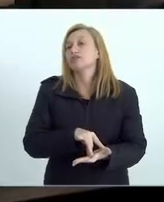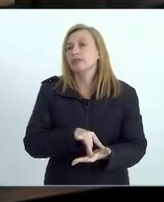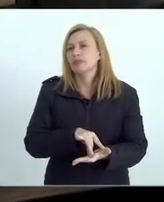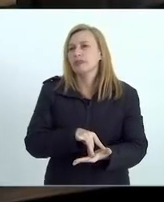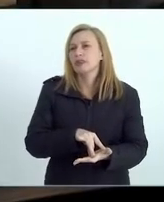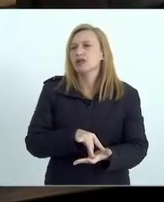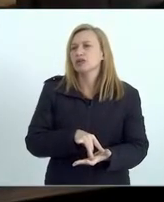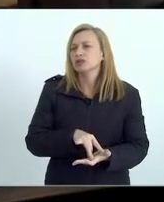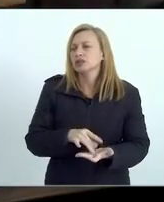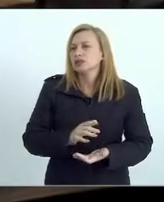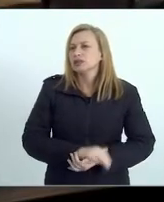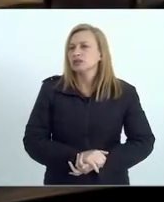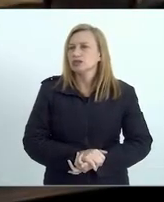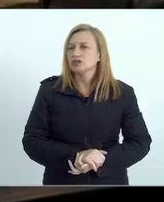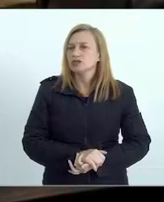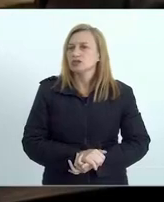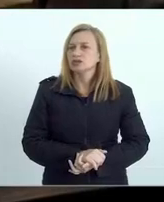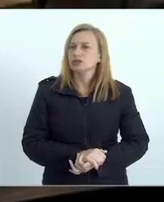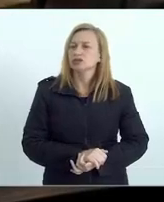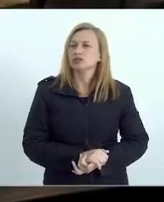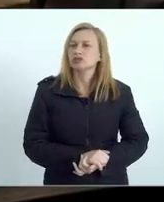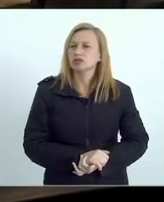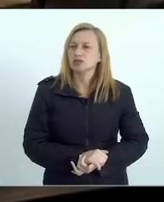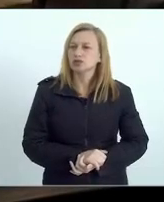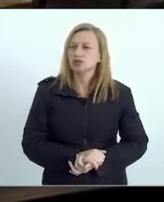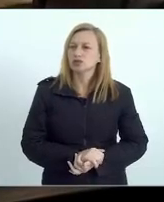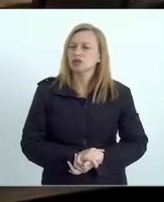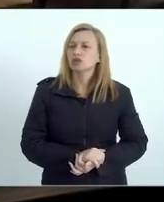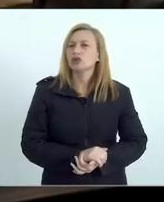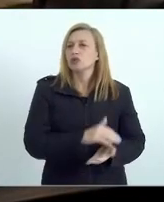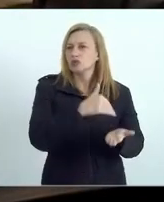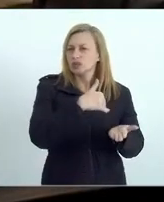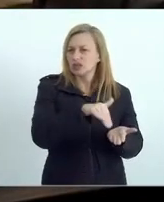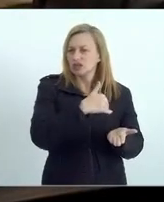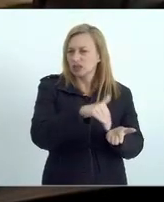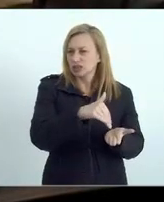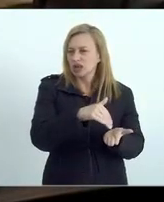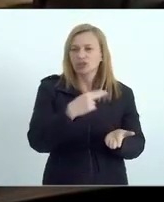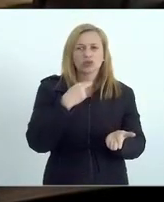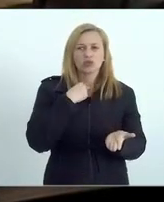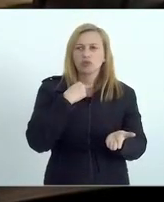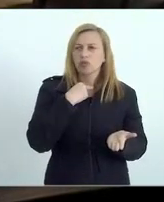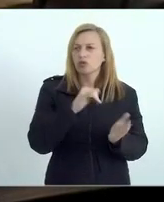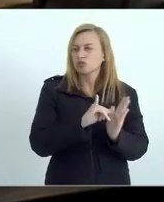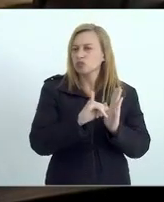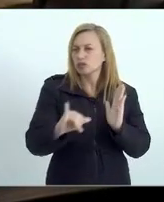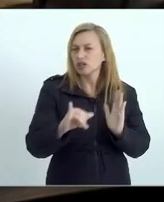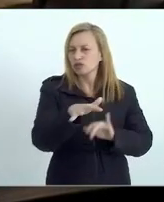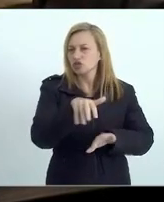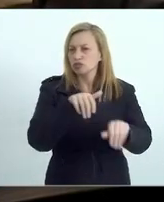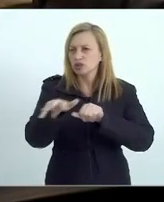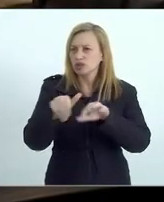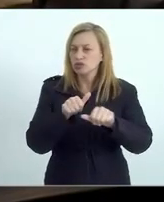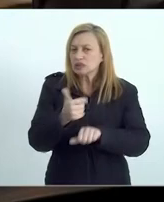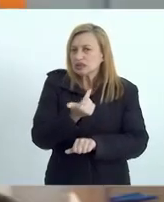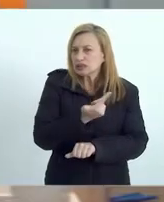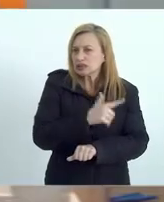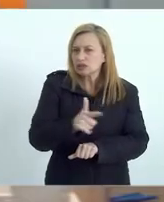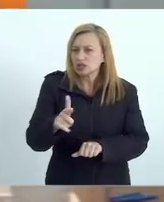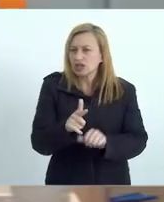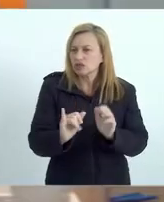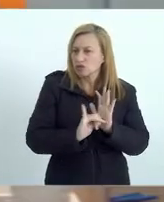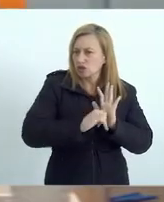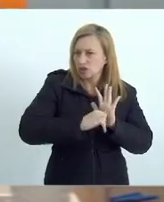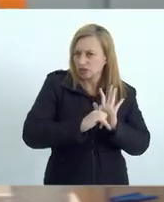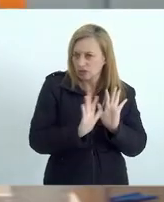existe um aspecto formal de fato o secretário não pode publicar o chamamento quando não existe não existe no